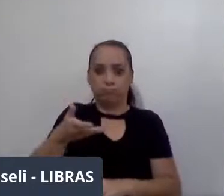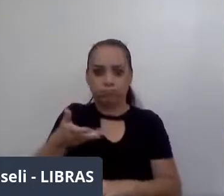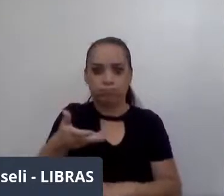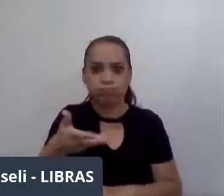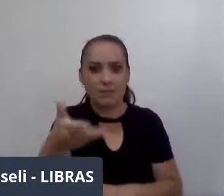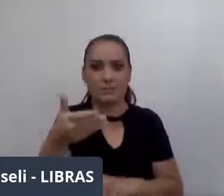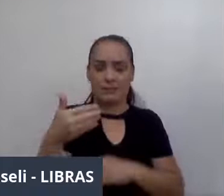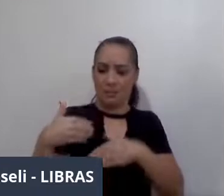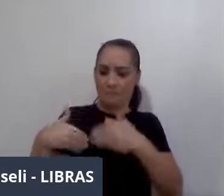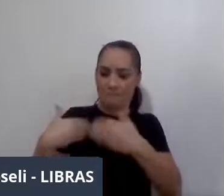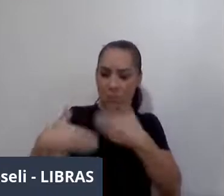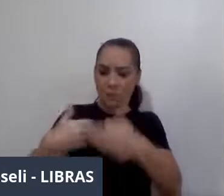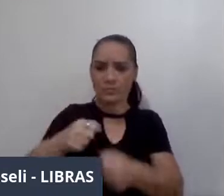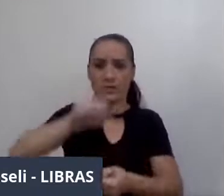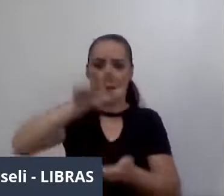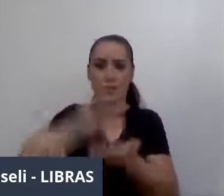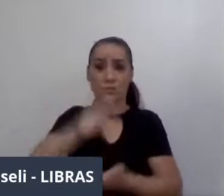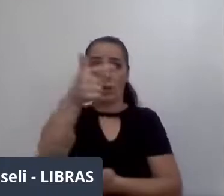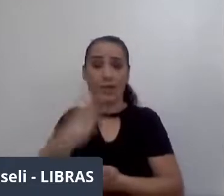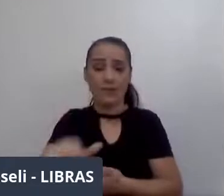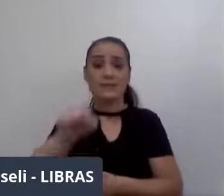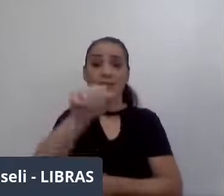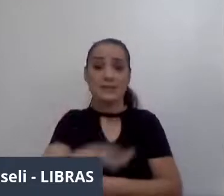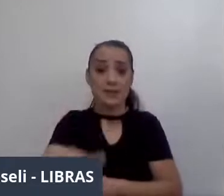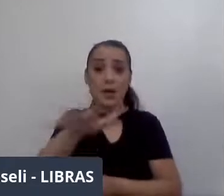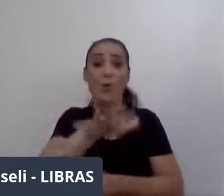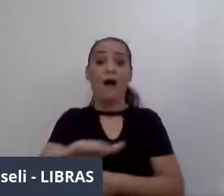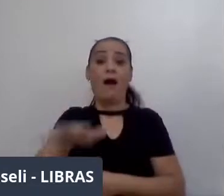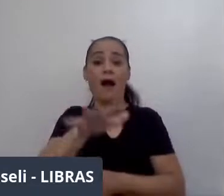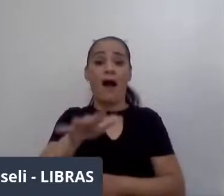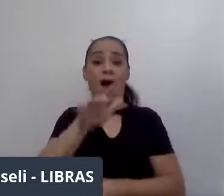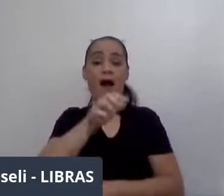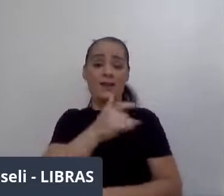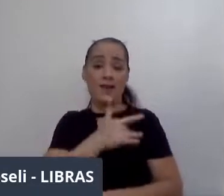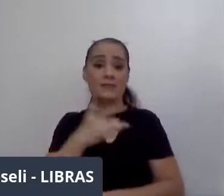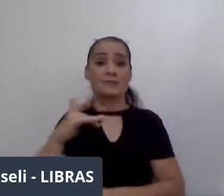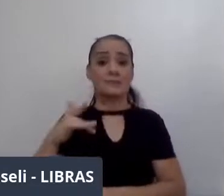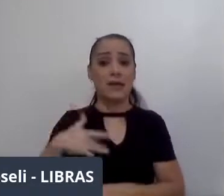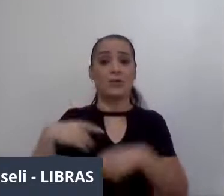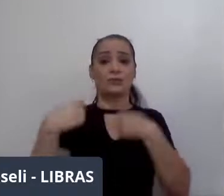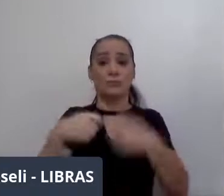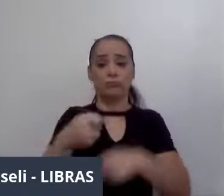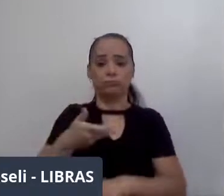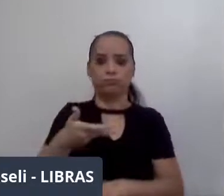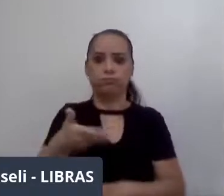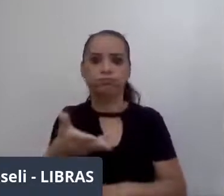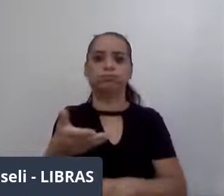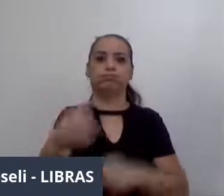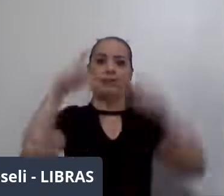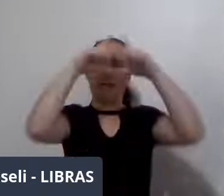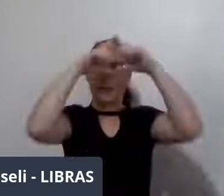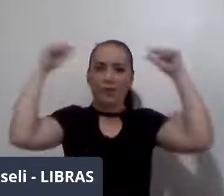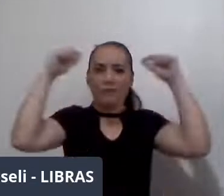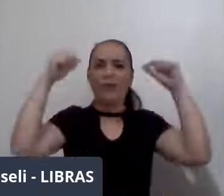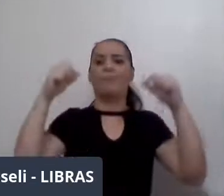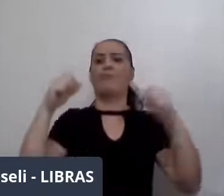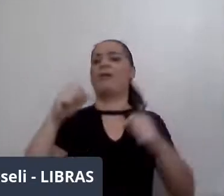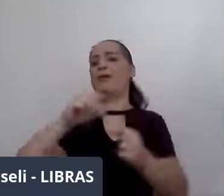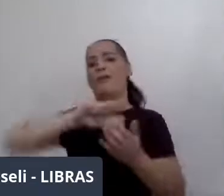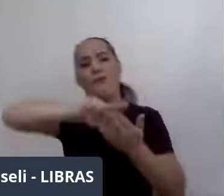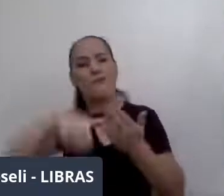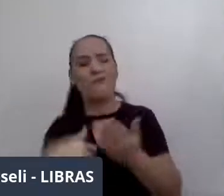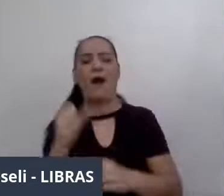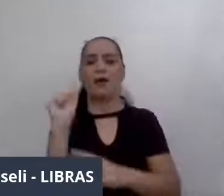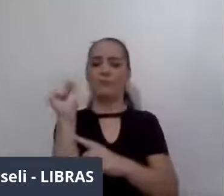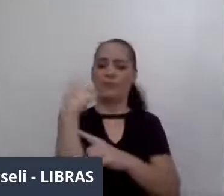os processos de validação da área da saúde. Nós temos muitos enfermeiros para revalidar, muitos fisioterapeutas, e